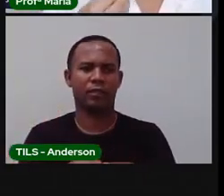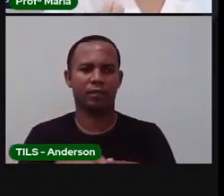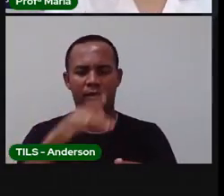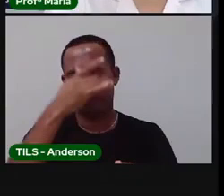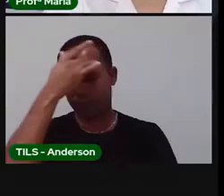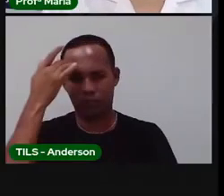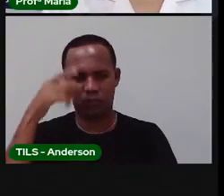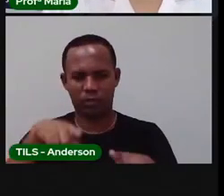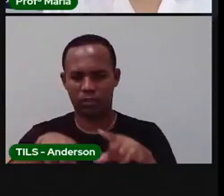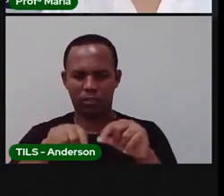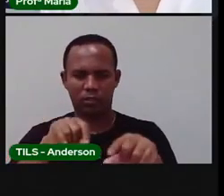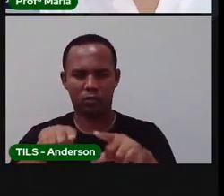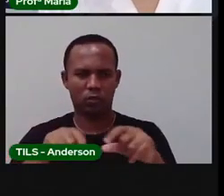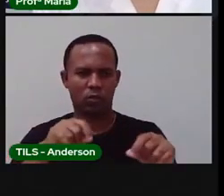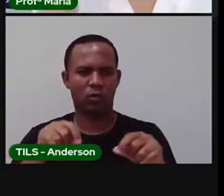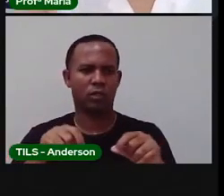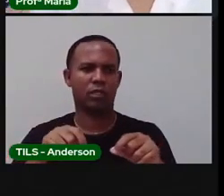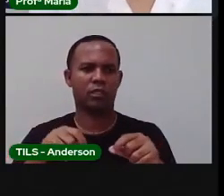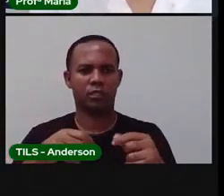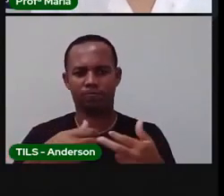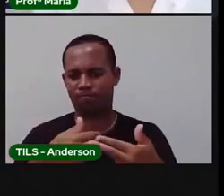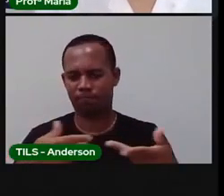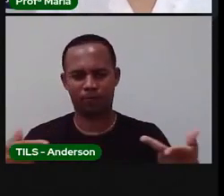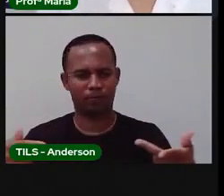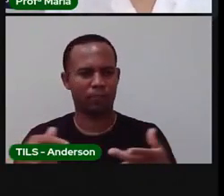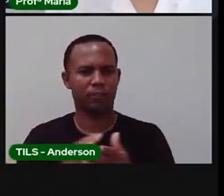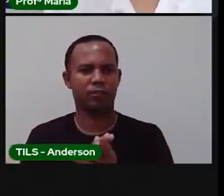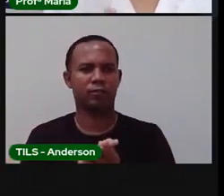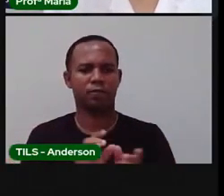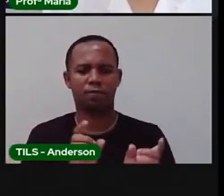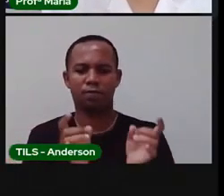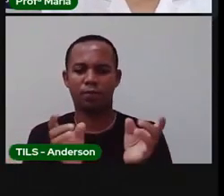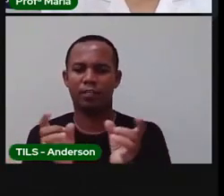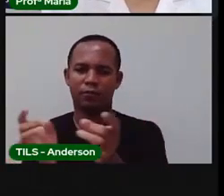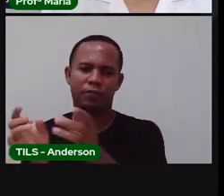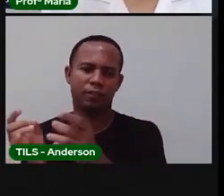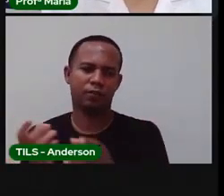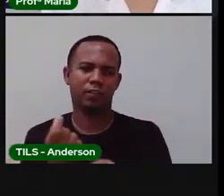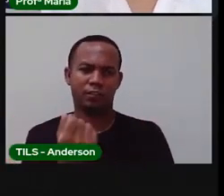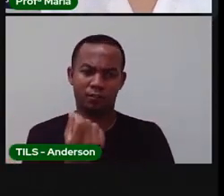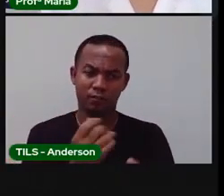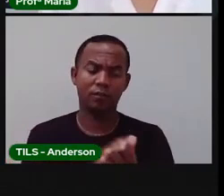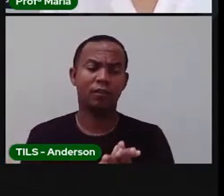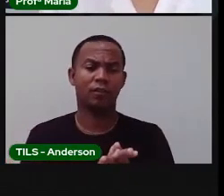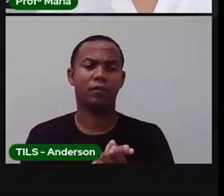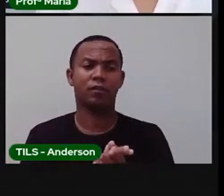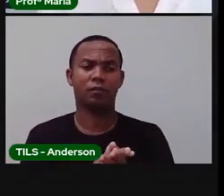que catam o papelão para vender. Porque isso também, né,